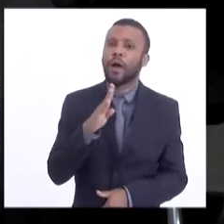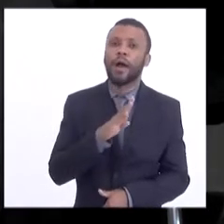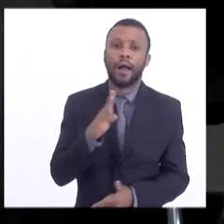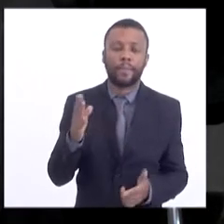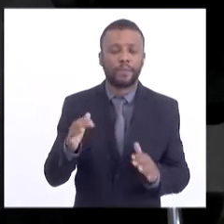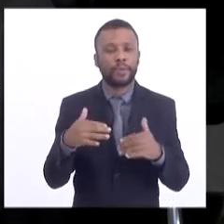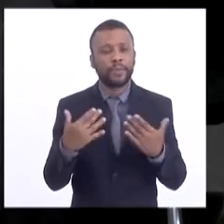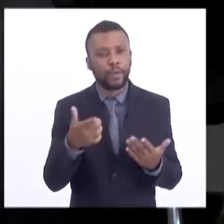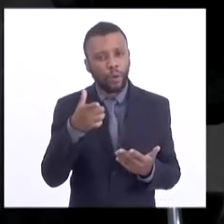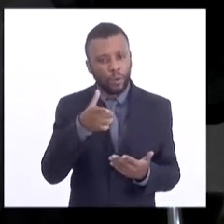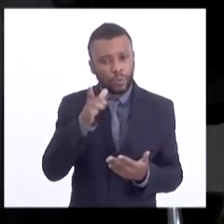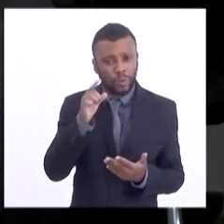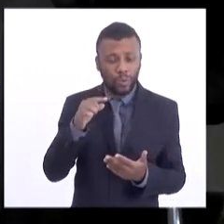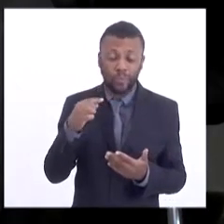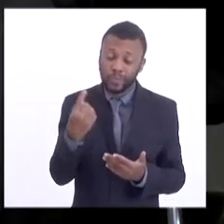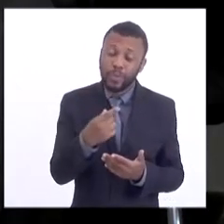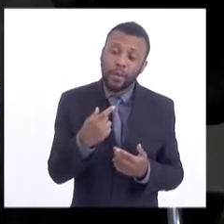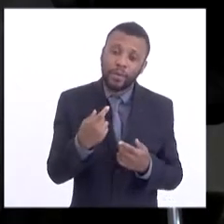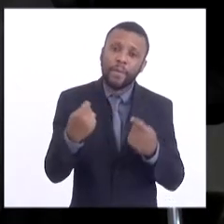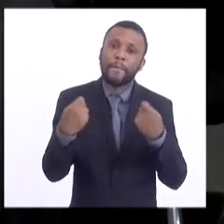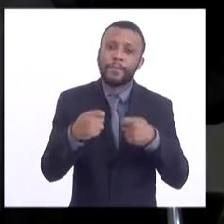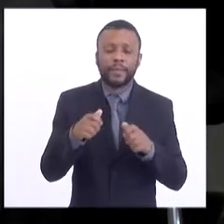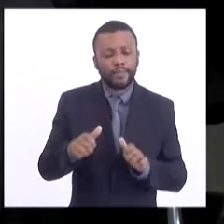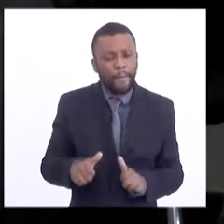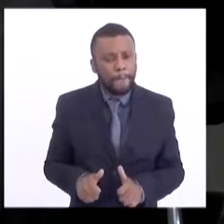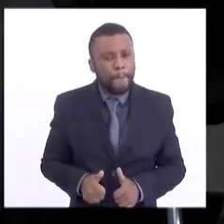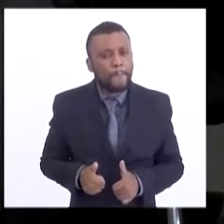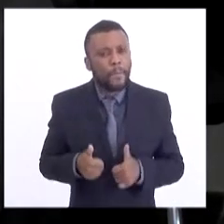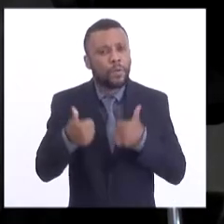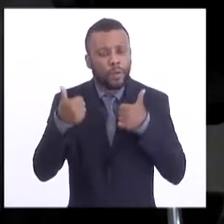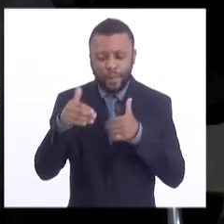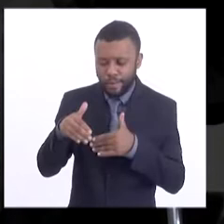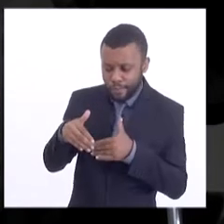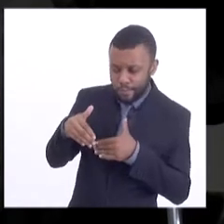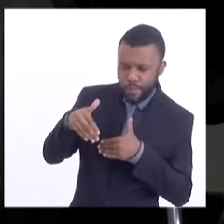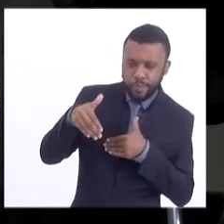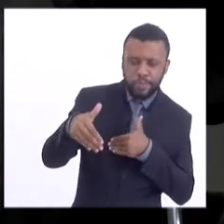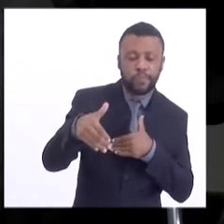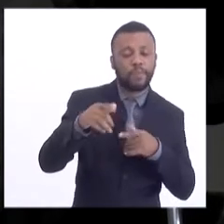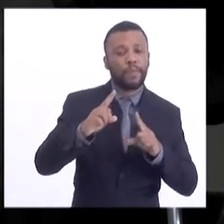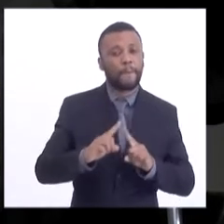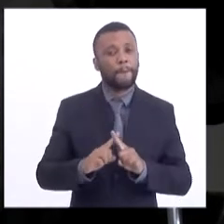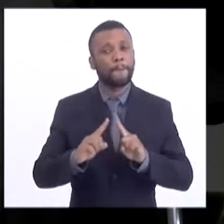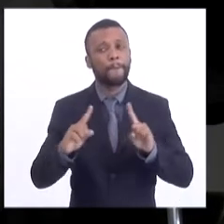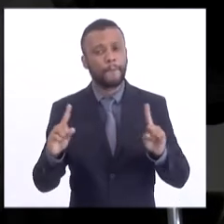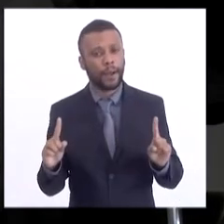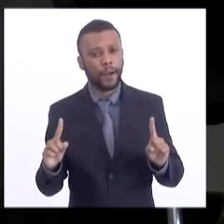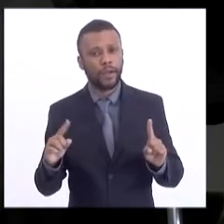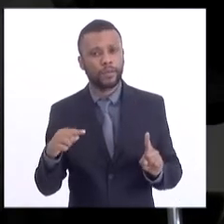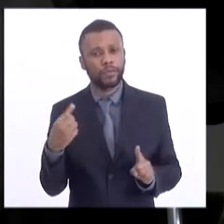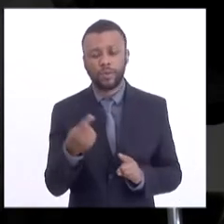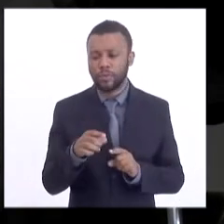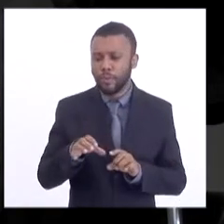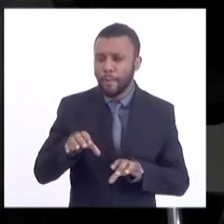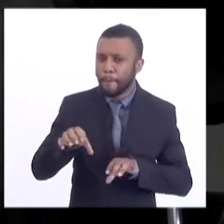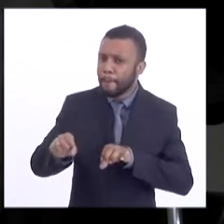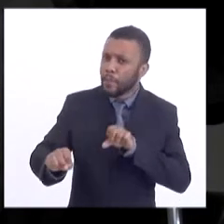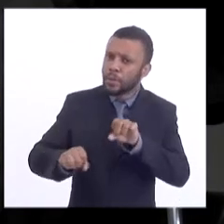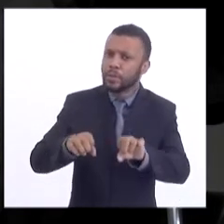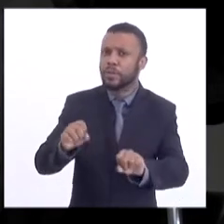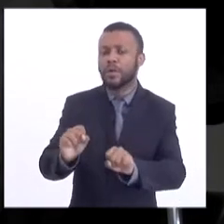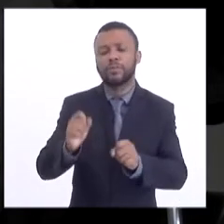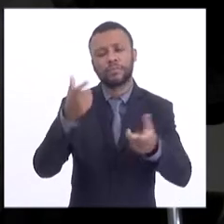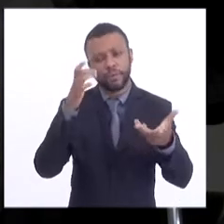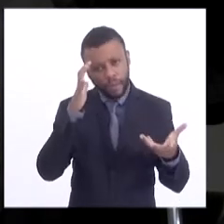temos muito para melhorar mas estamos buscando essa